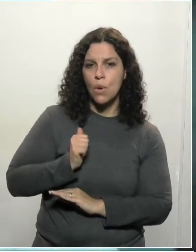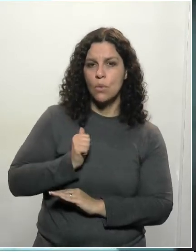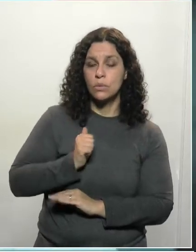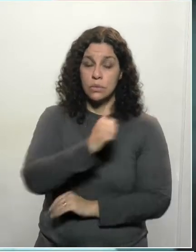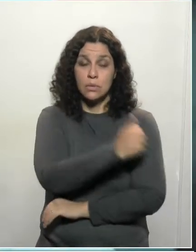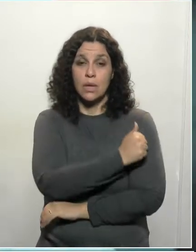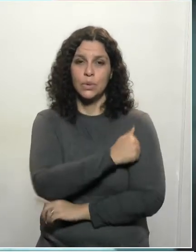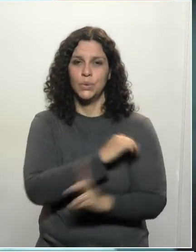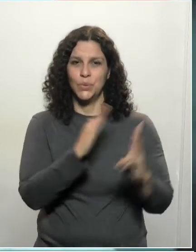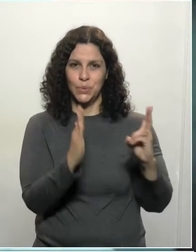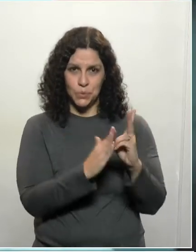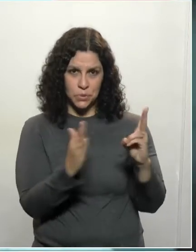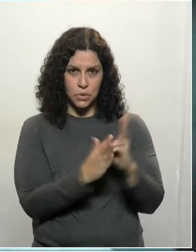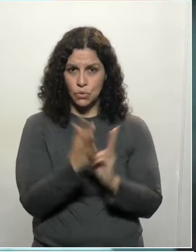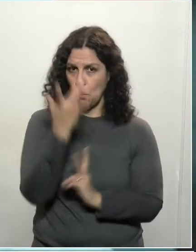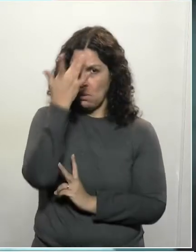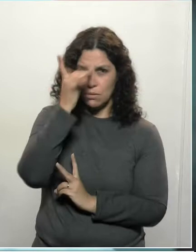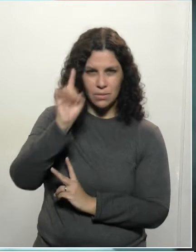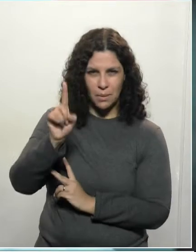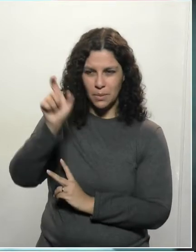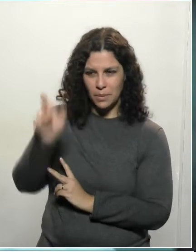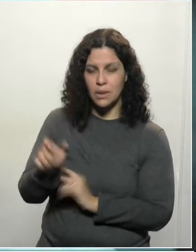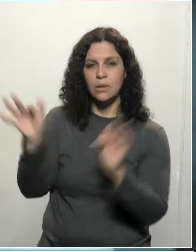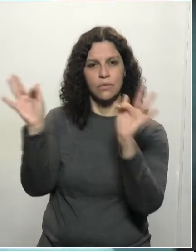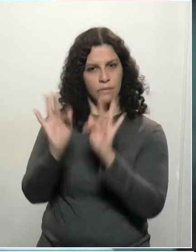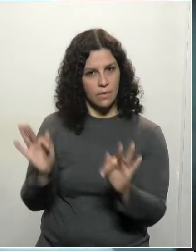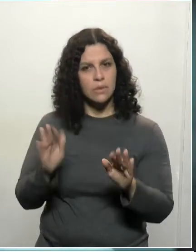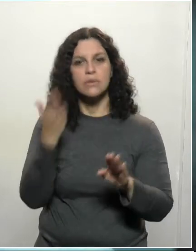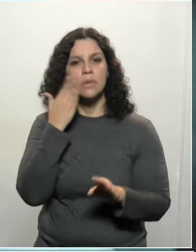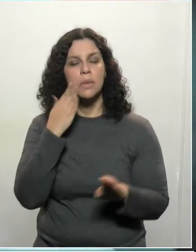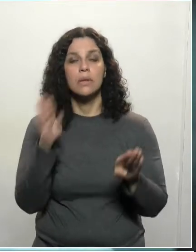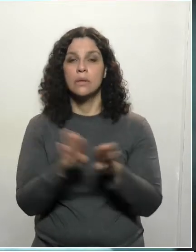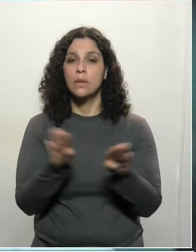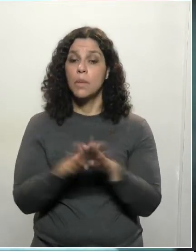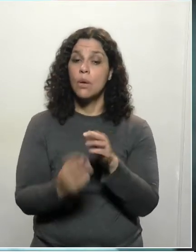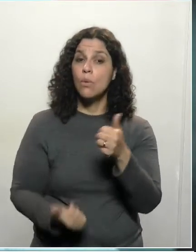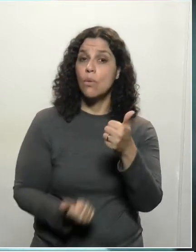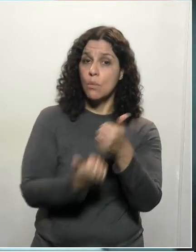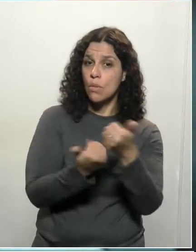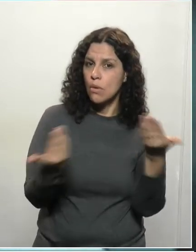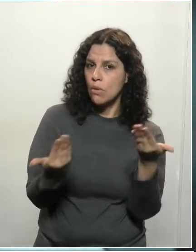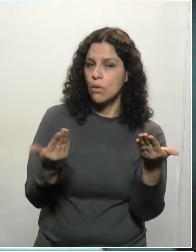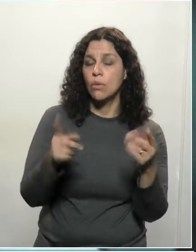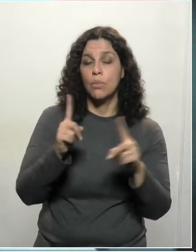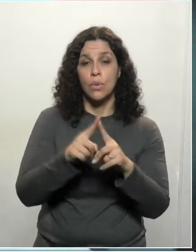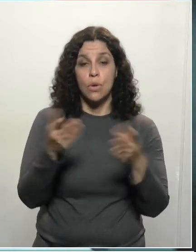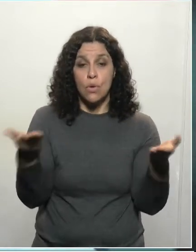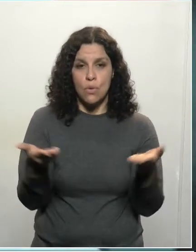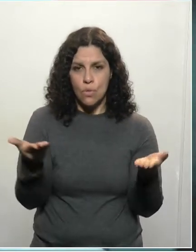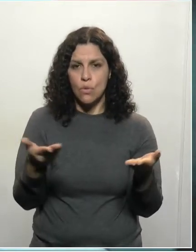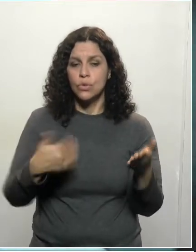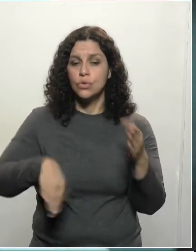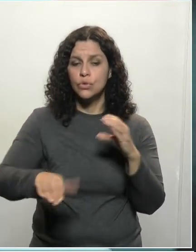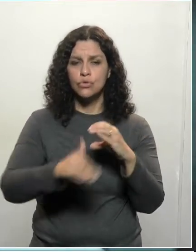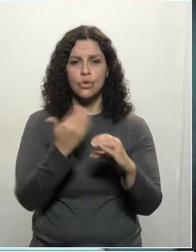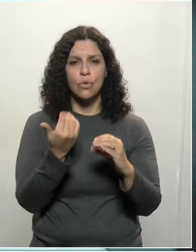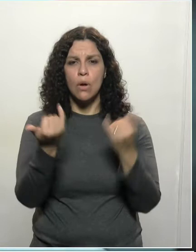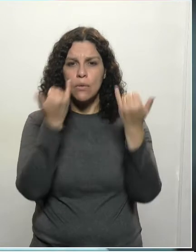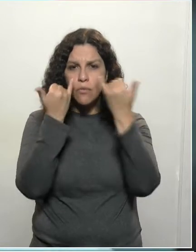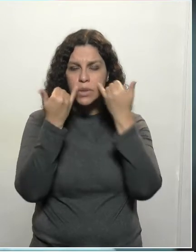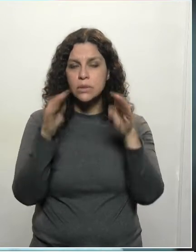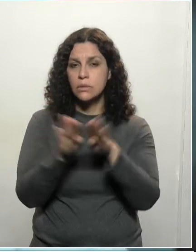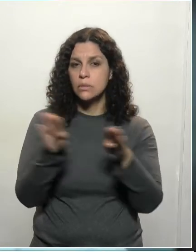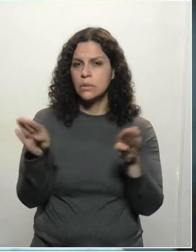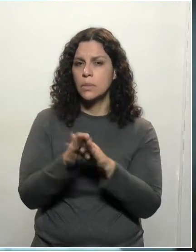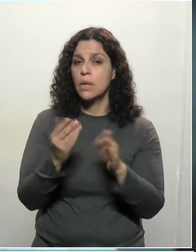estudantes indígenas. Eu não sabia, deputado, fico feliz. E pedir também o seu apoio, porque nós recebemos informações e